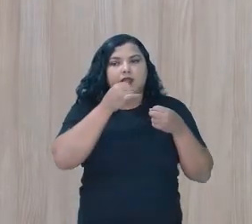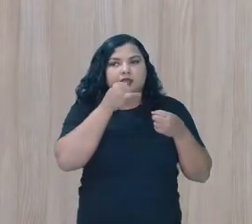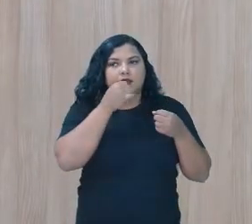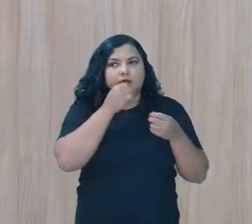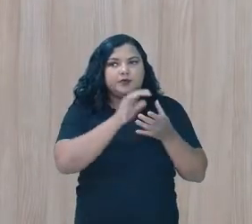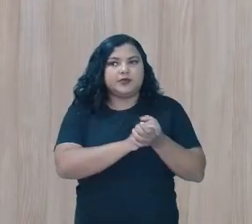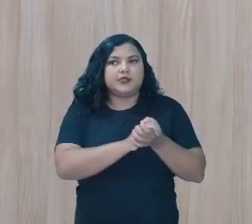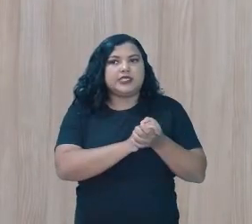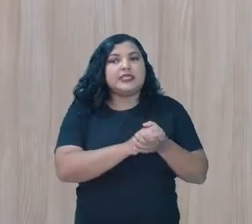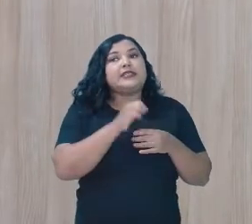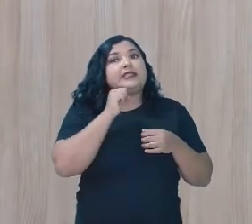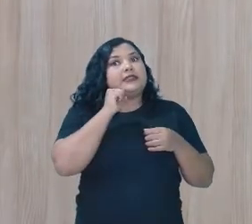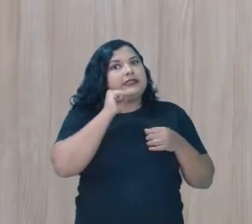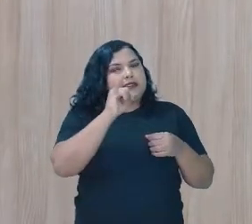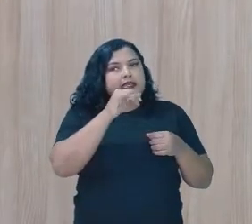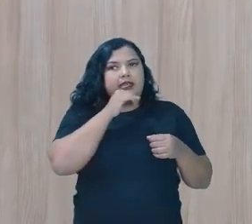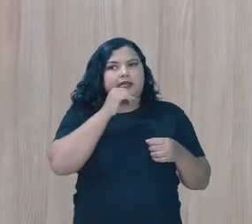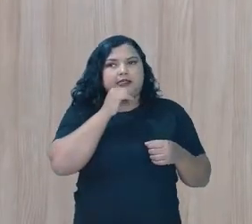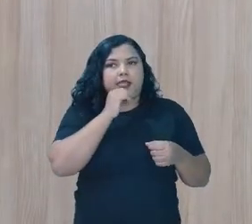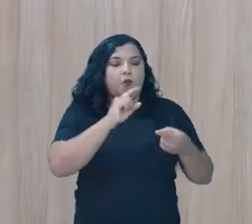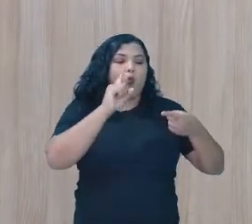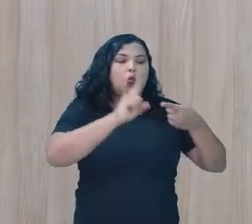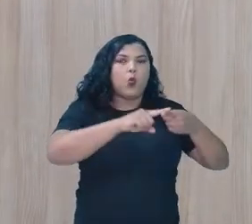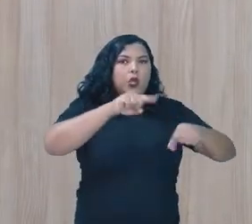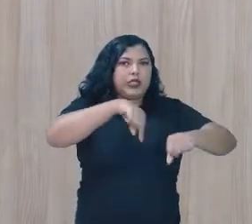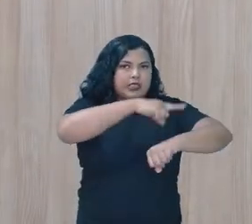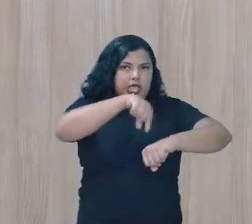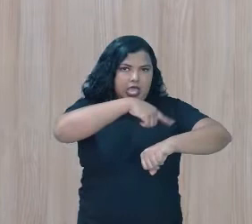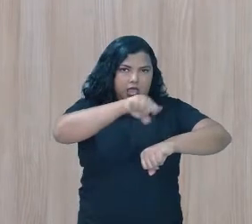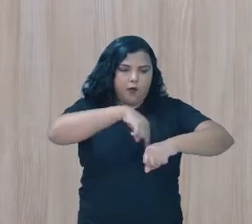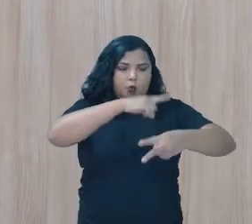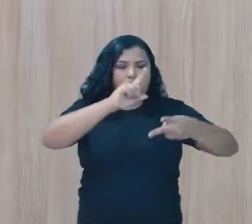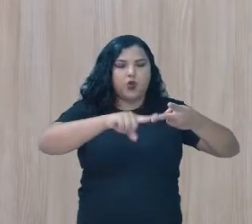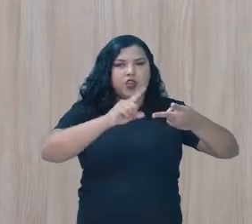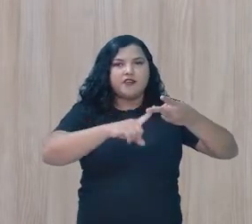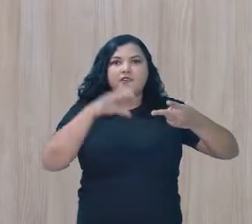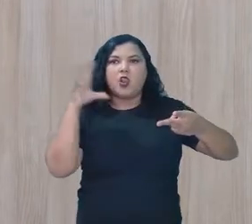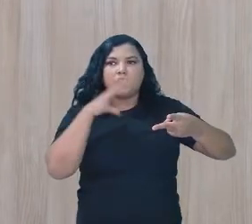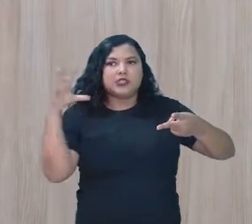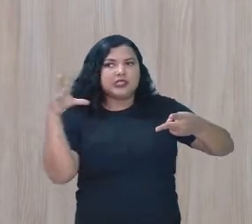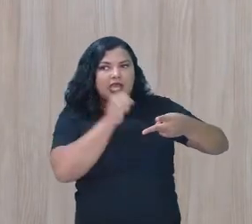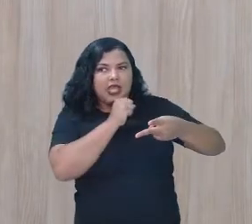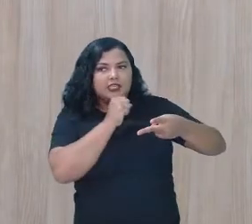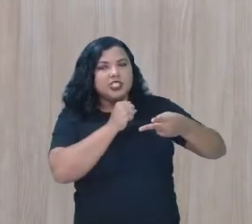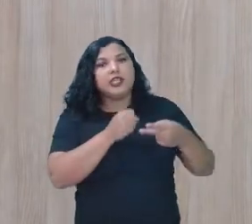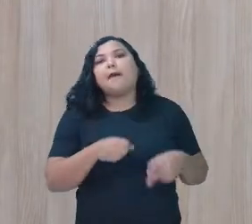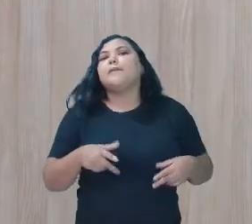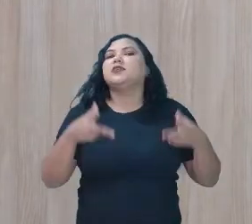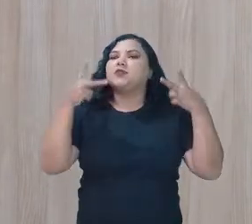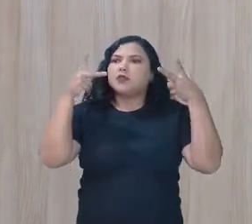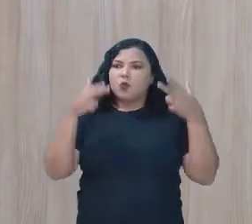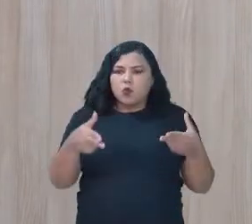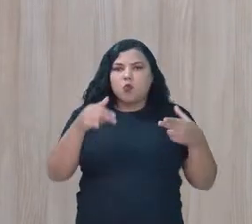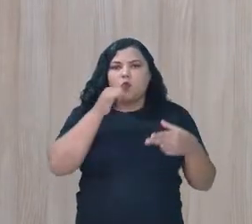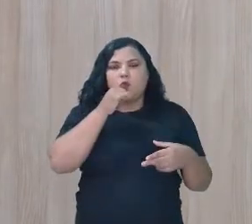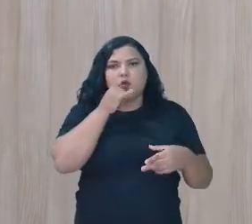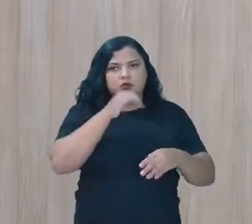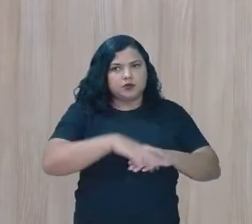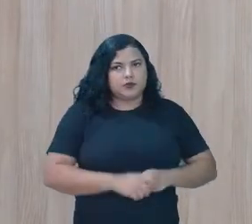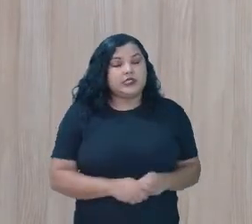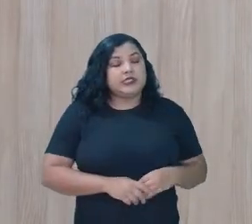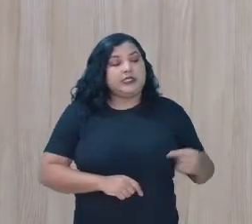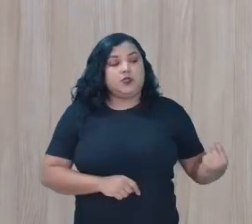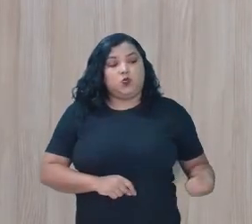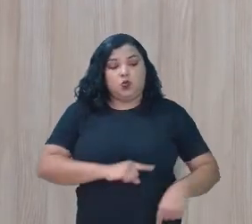distância tem que ser a mesma, certo? Então, vamos lá, percorrer 1,5 km, certo? Então, se eu aumento